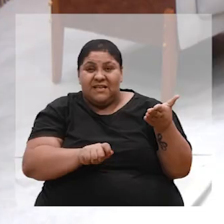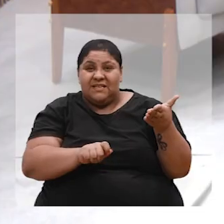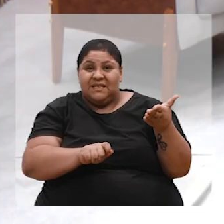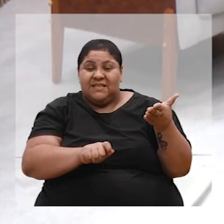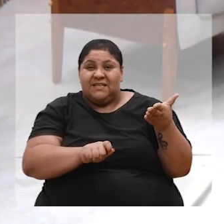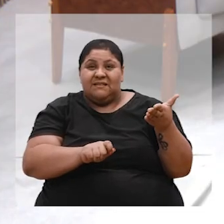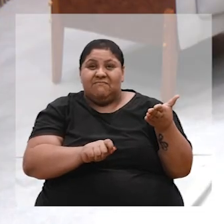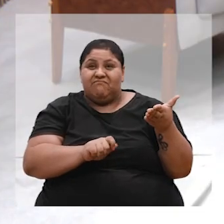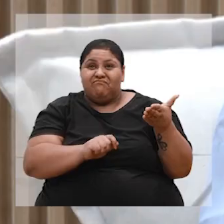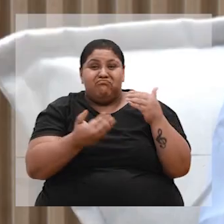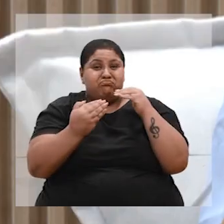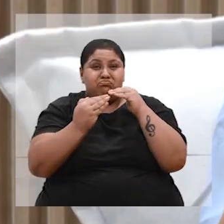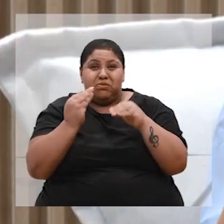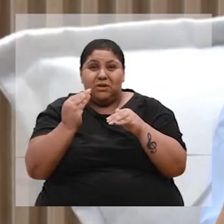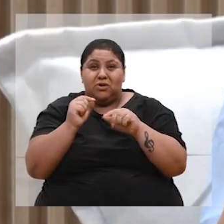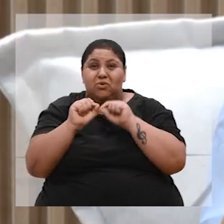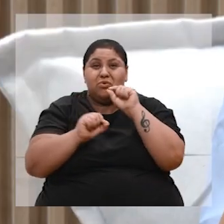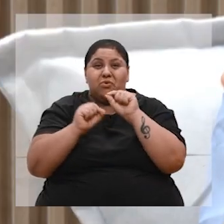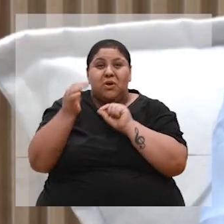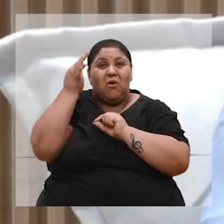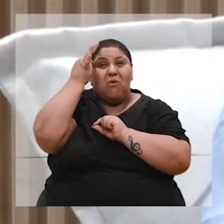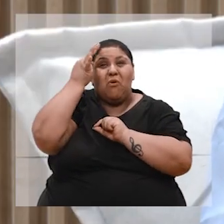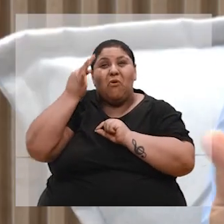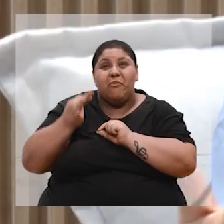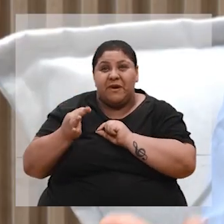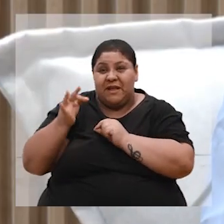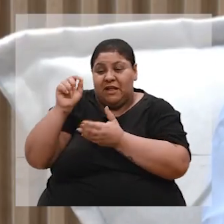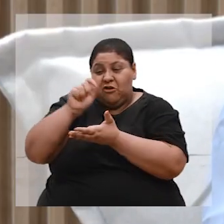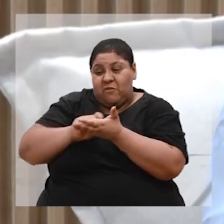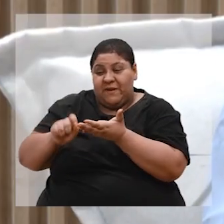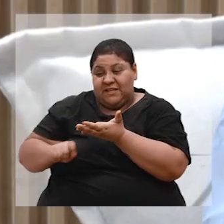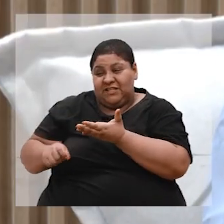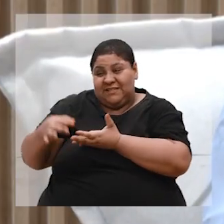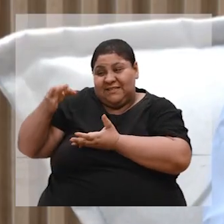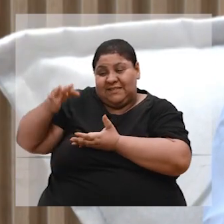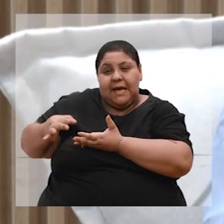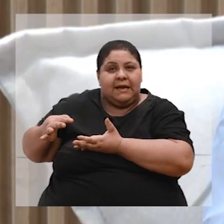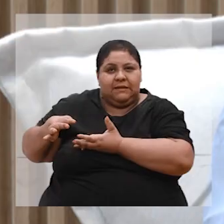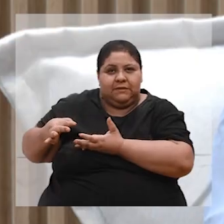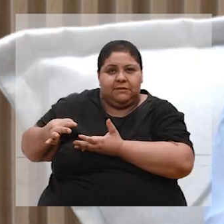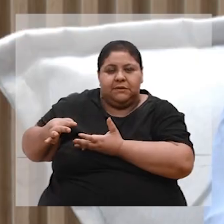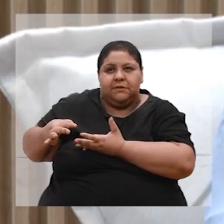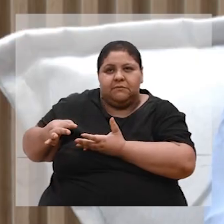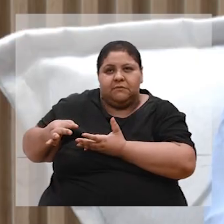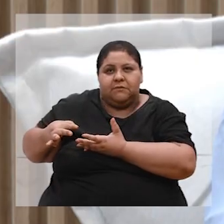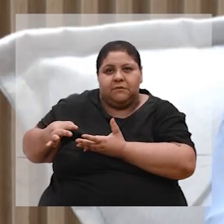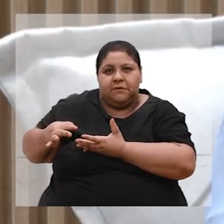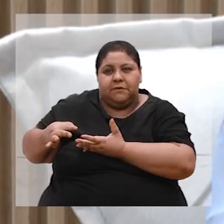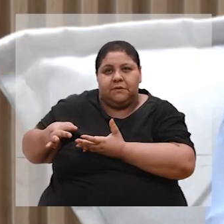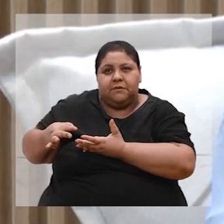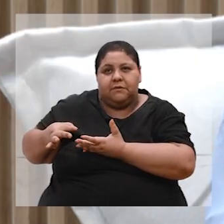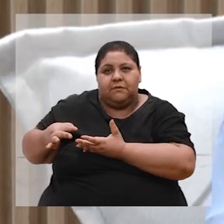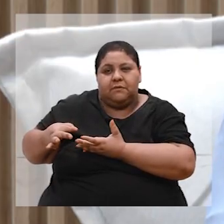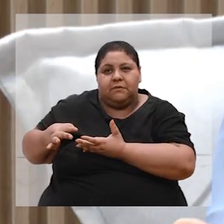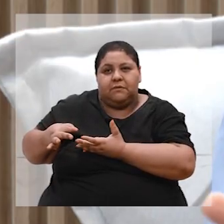muito aquém do que eu entendo que seja uma escrita artística, né?